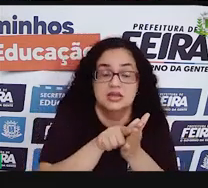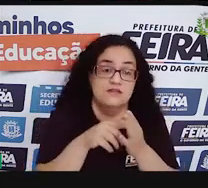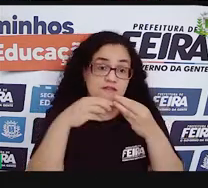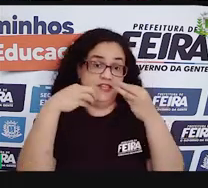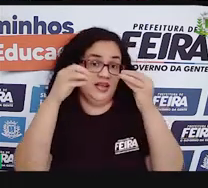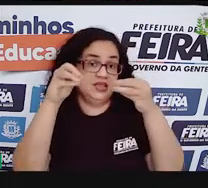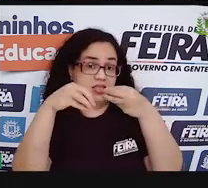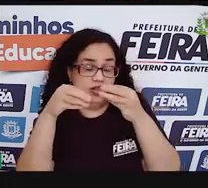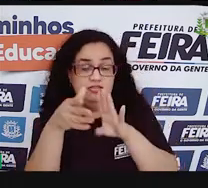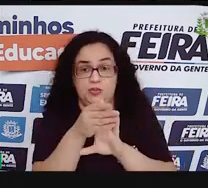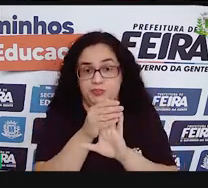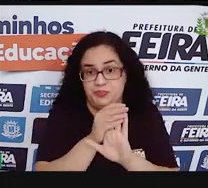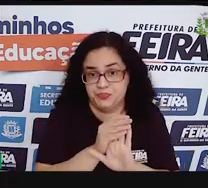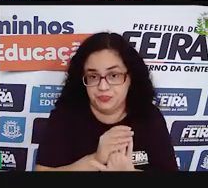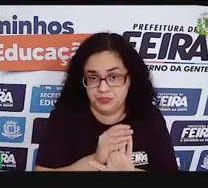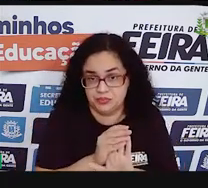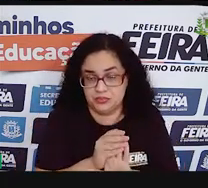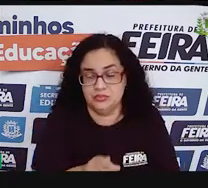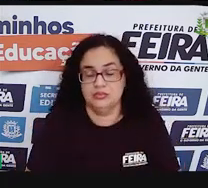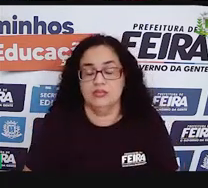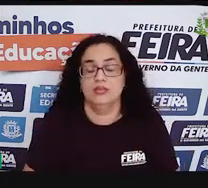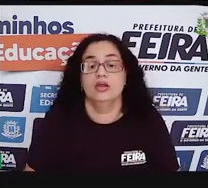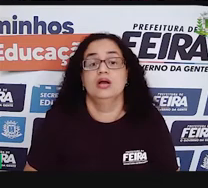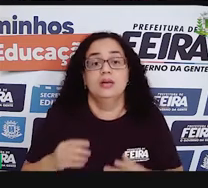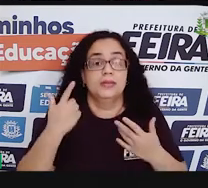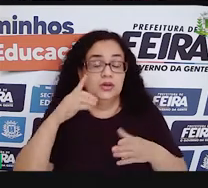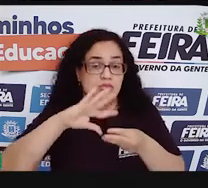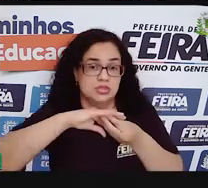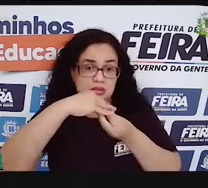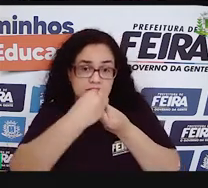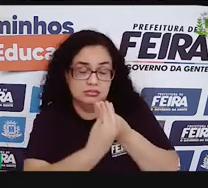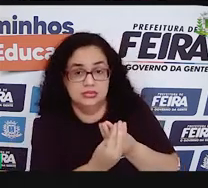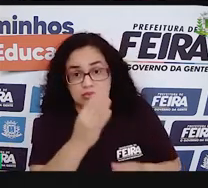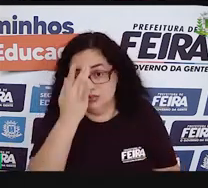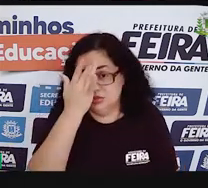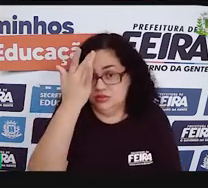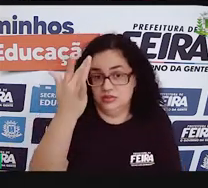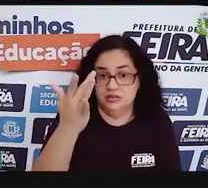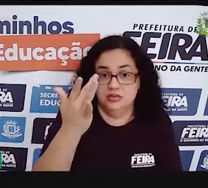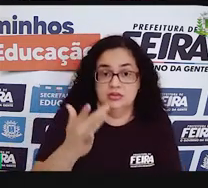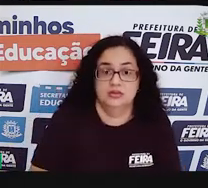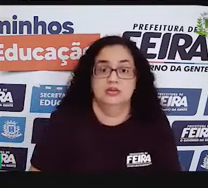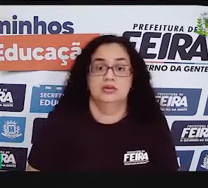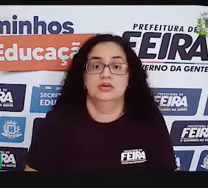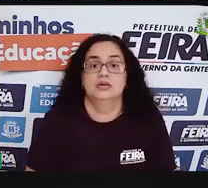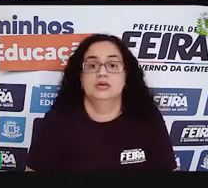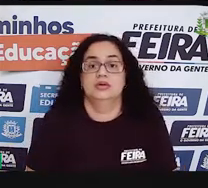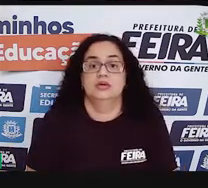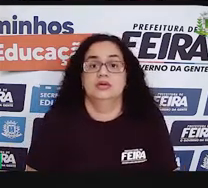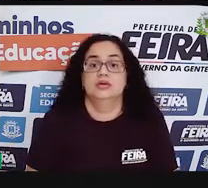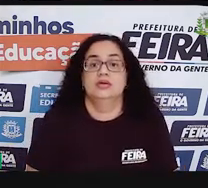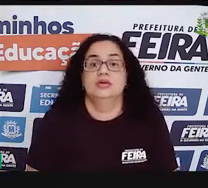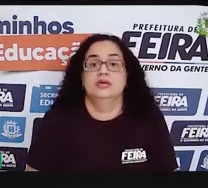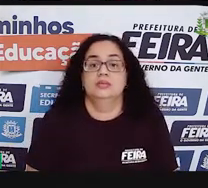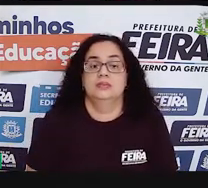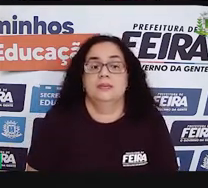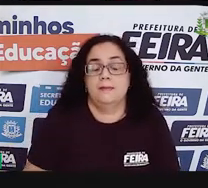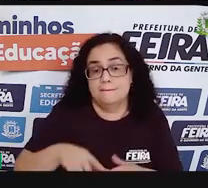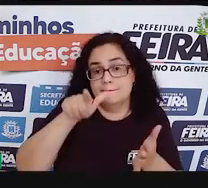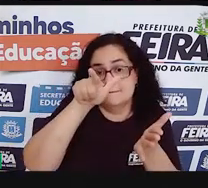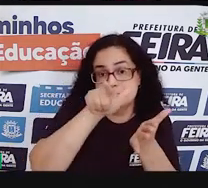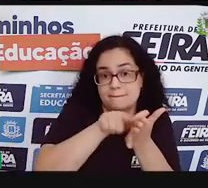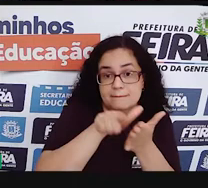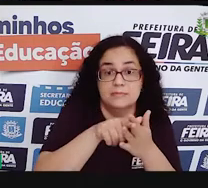mais flexível. Então, eu consegui dobrar o papel com mais facilidade. O mais flexível é a folha de